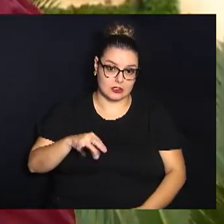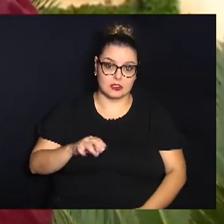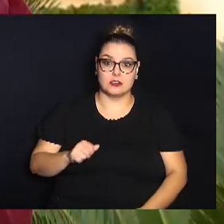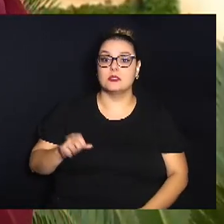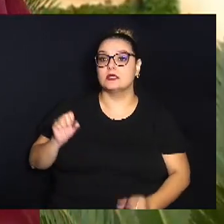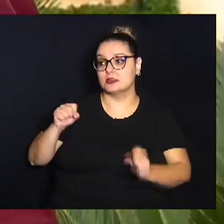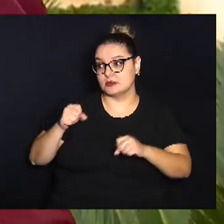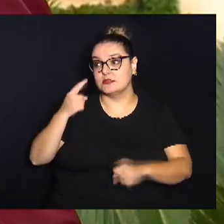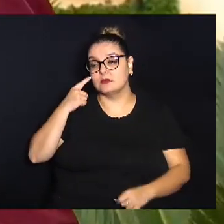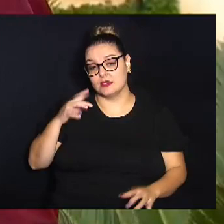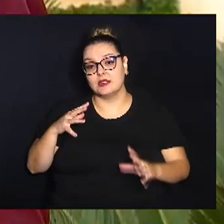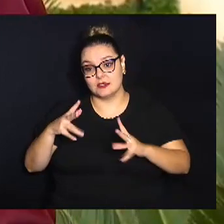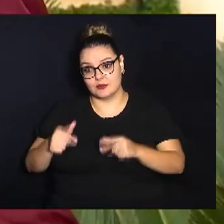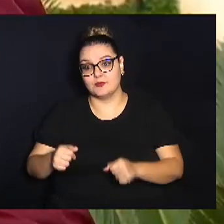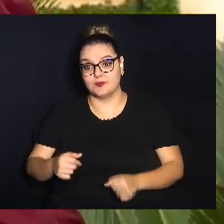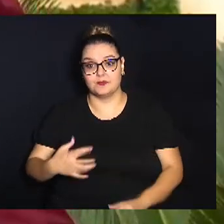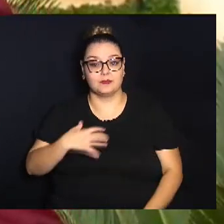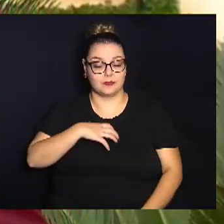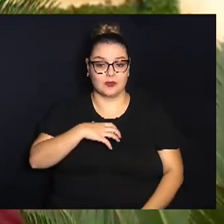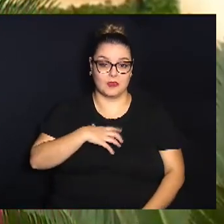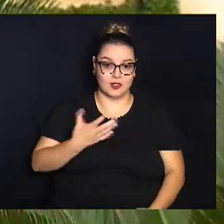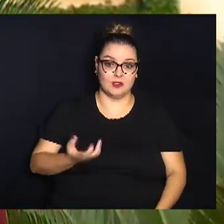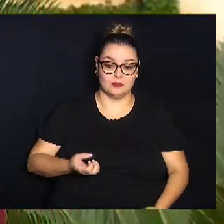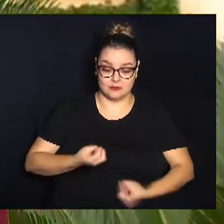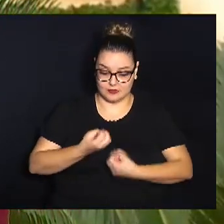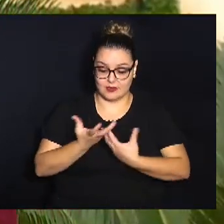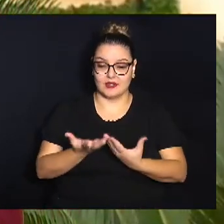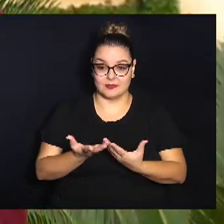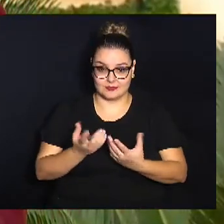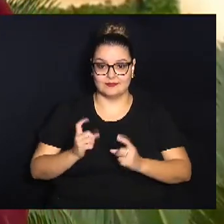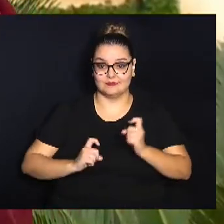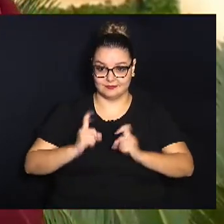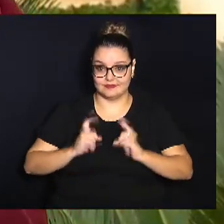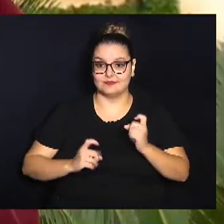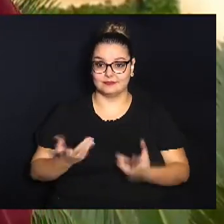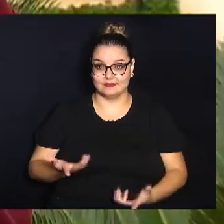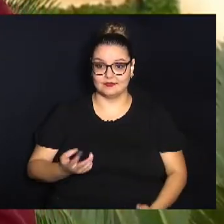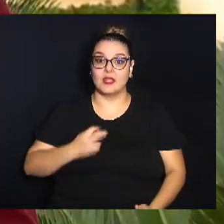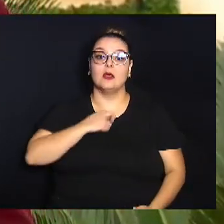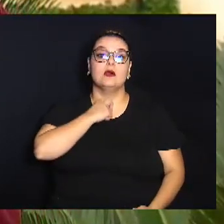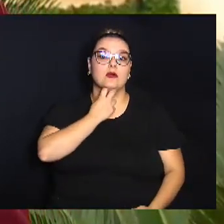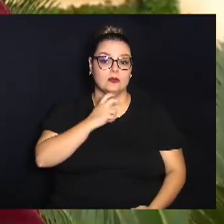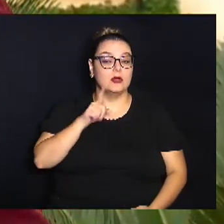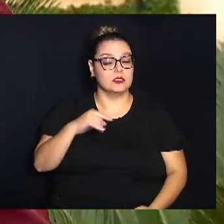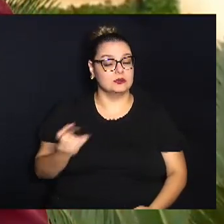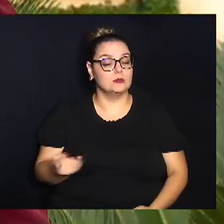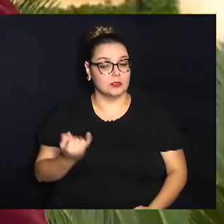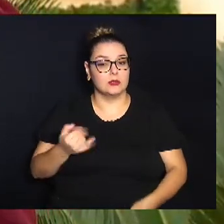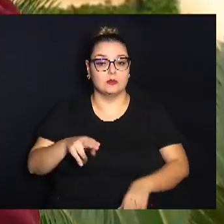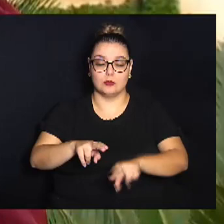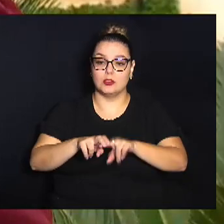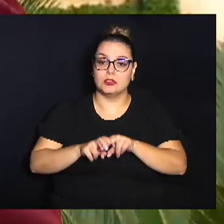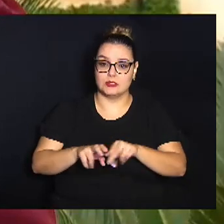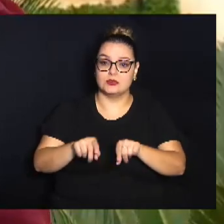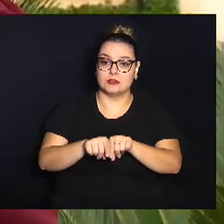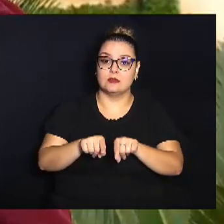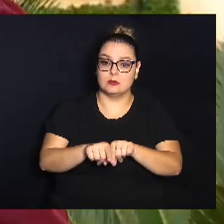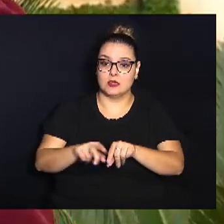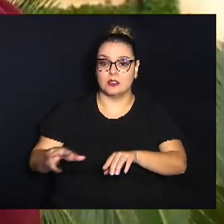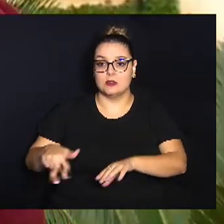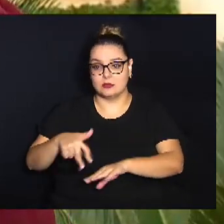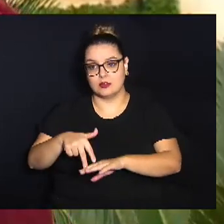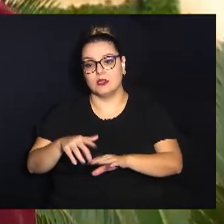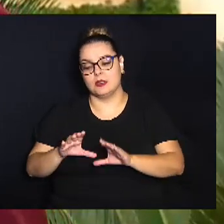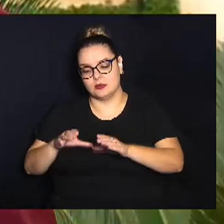maneira geral, né? É a maneira que a gente consegue expressar, né? Então, realmente a voz é muito importante e por isso a gente também quis trazer aqui esse